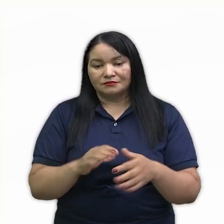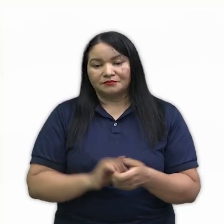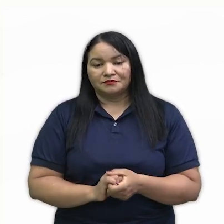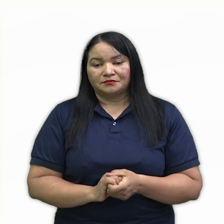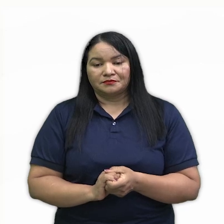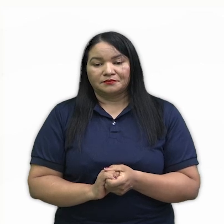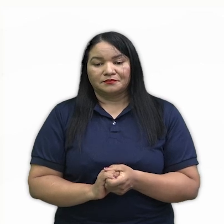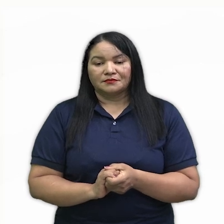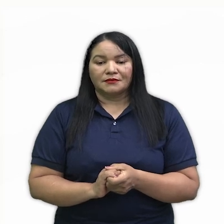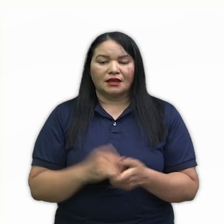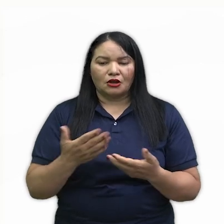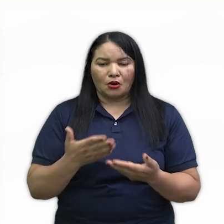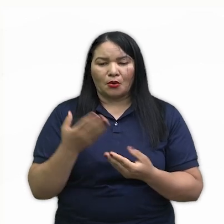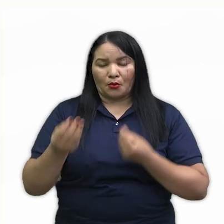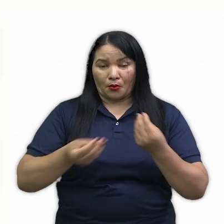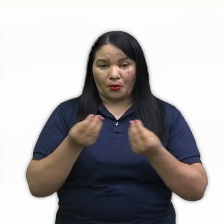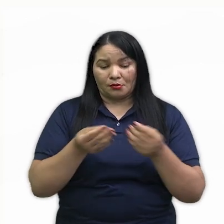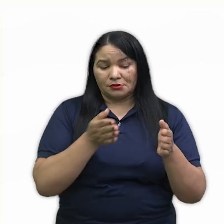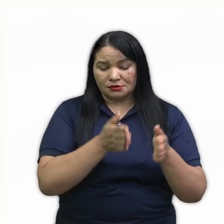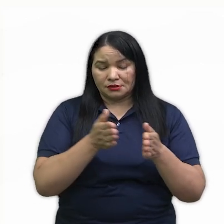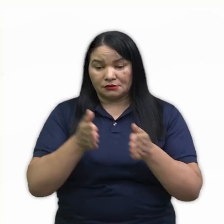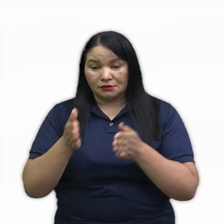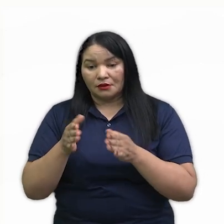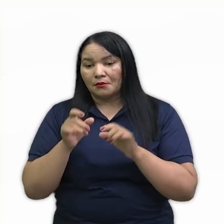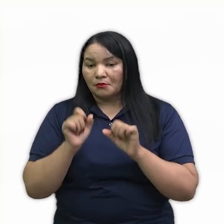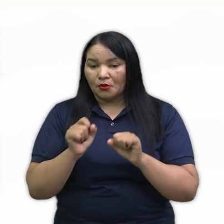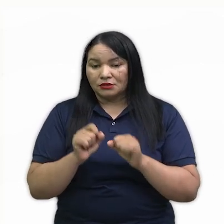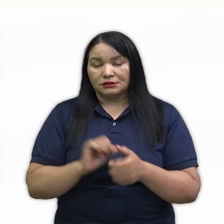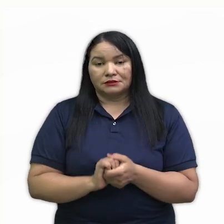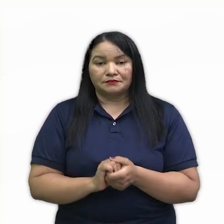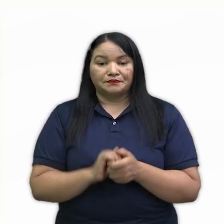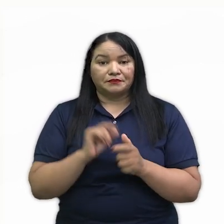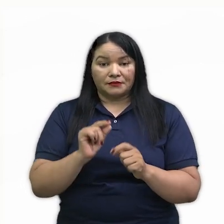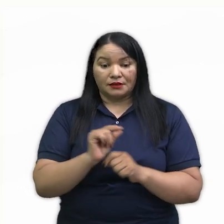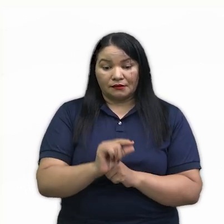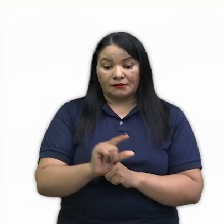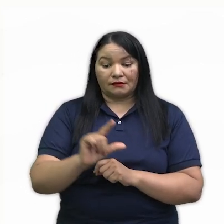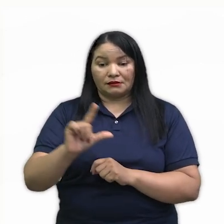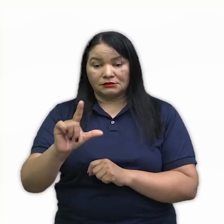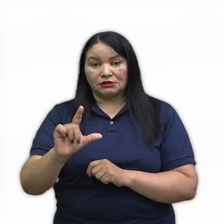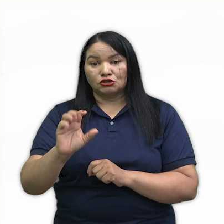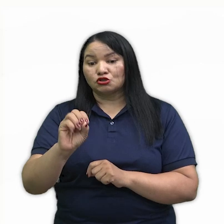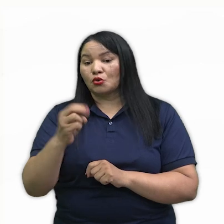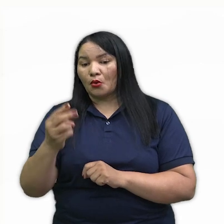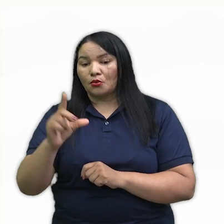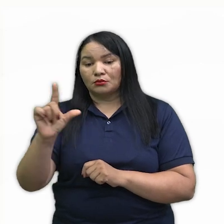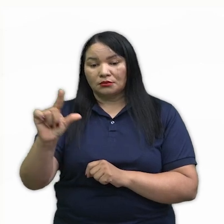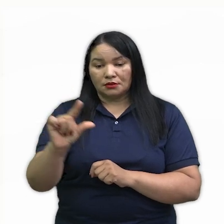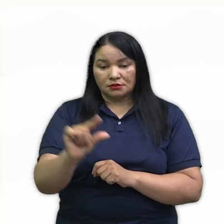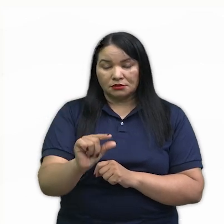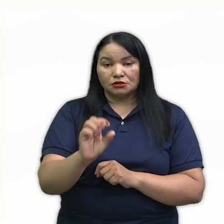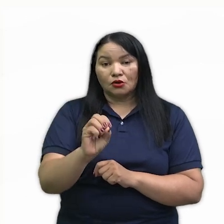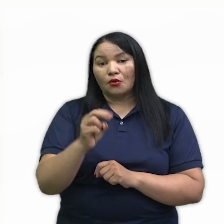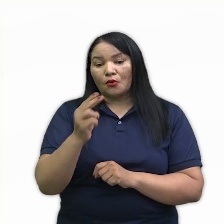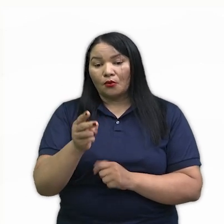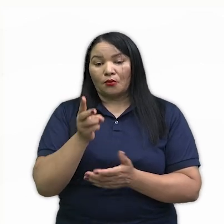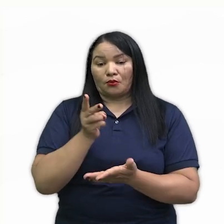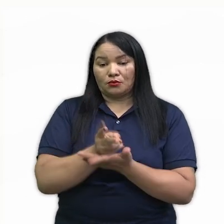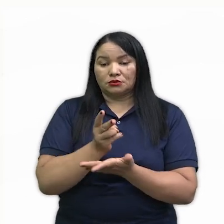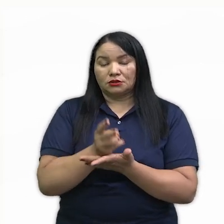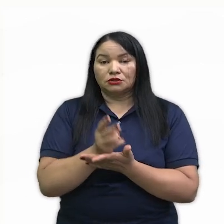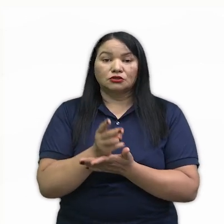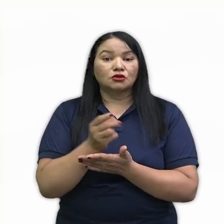Comportamento de uma sequência. Ó, ela pode ser crescente, decrescente, constante, alternada